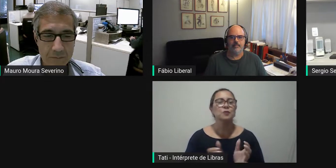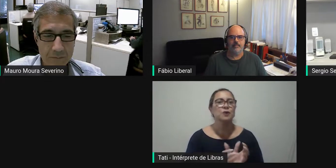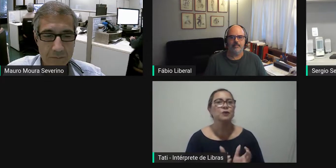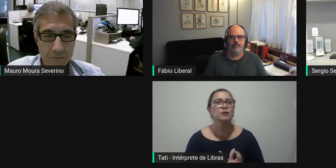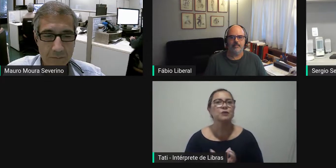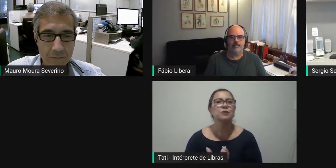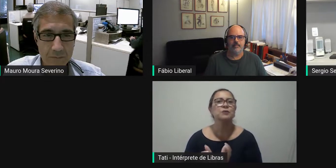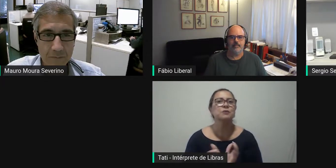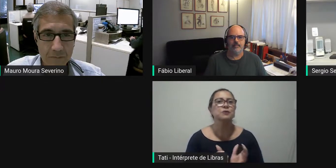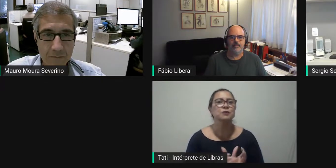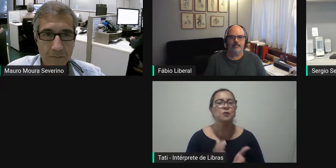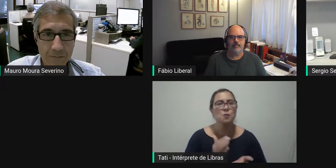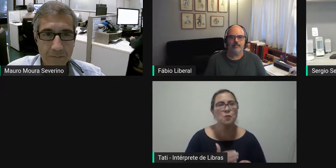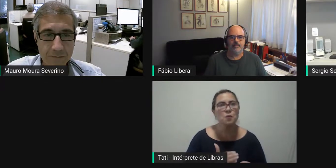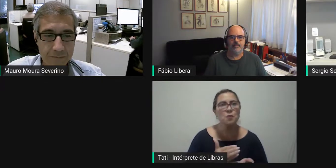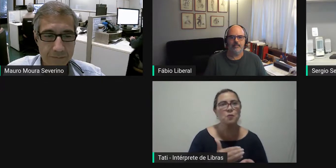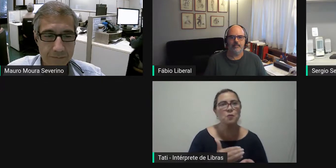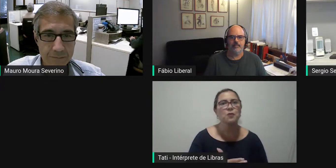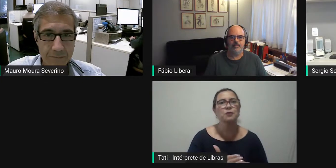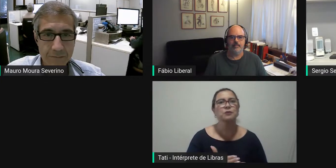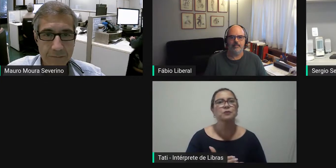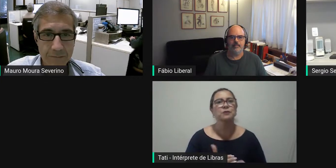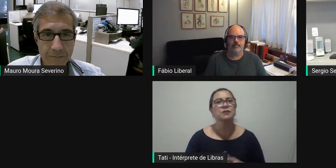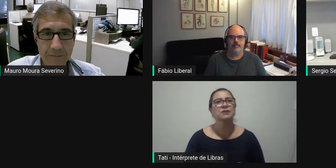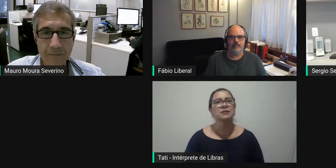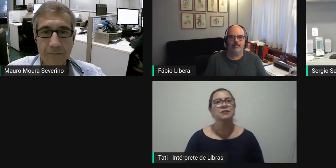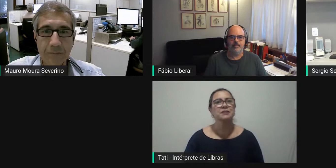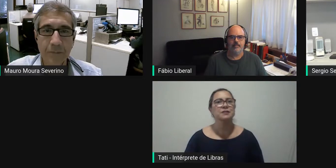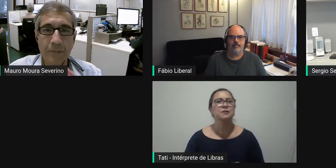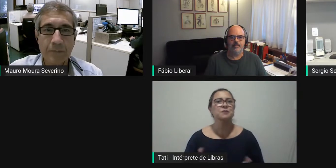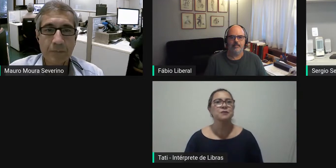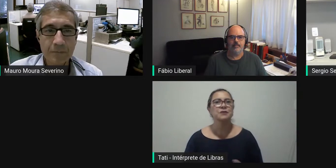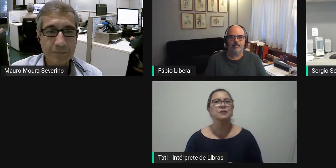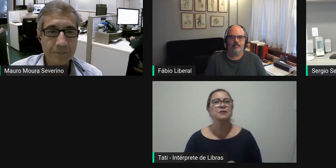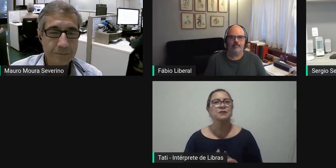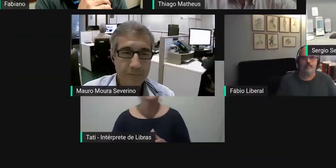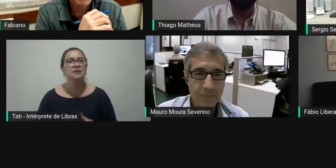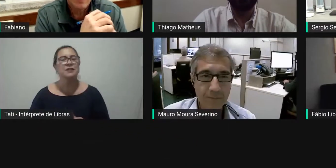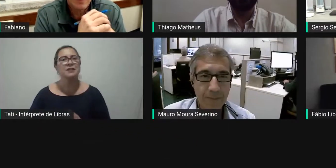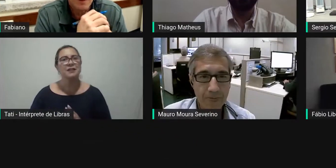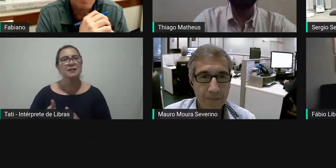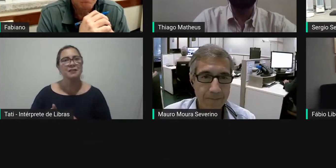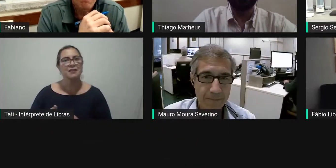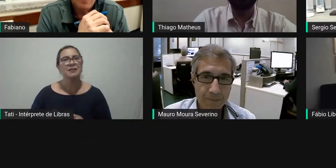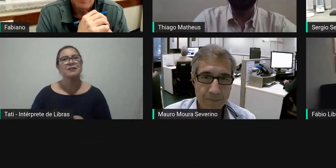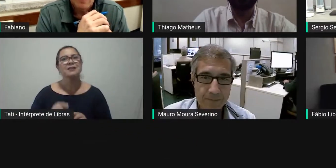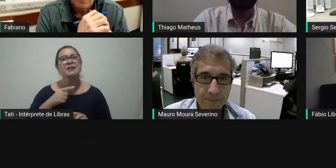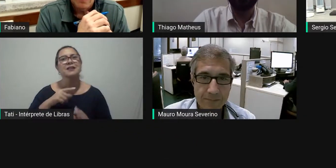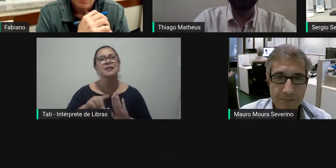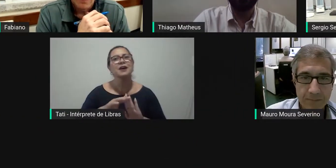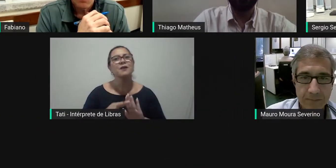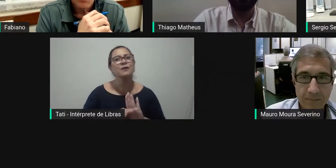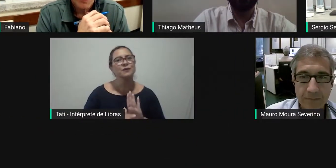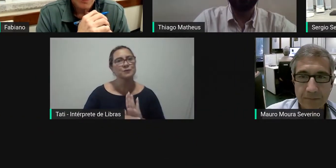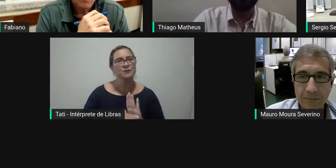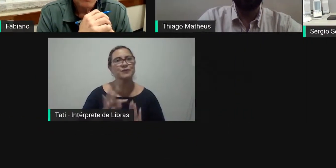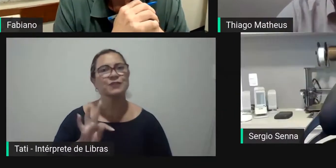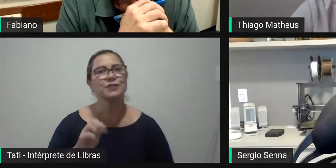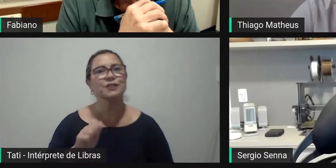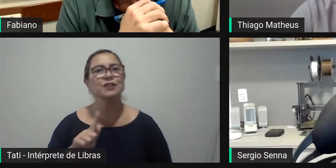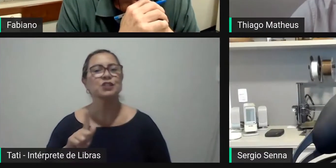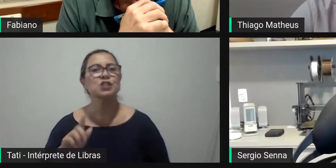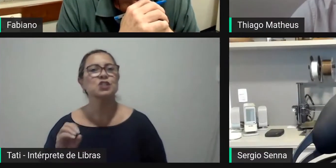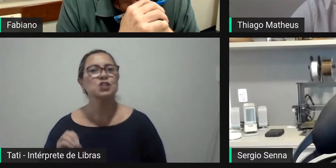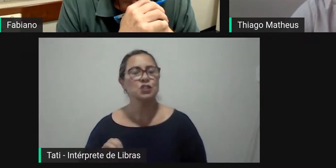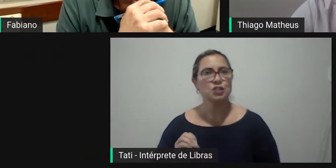começando pelo Tiago Matheus, que não estava previsto na nossa programação. E o Tiago